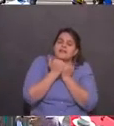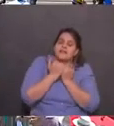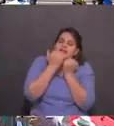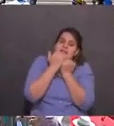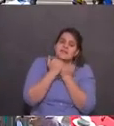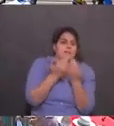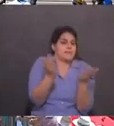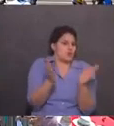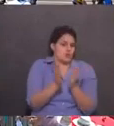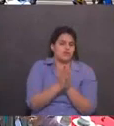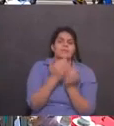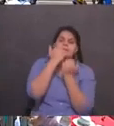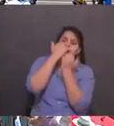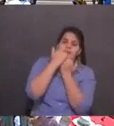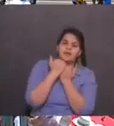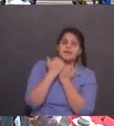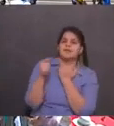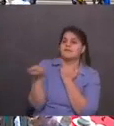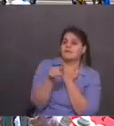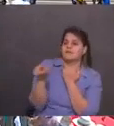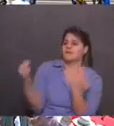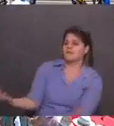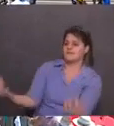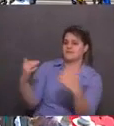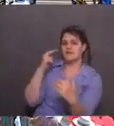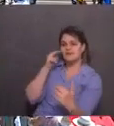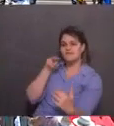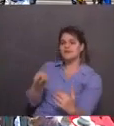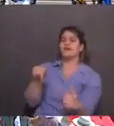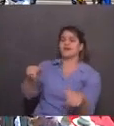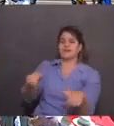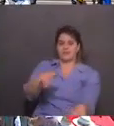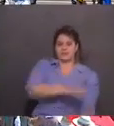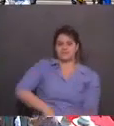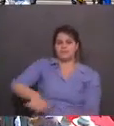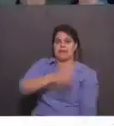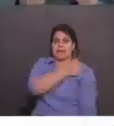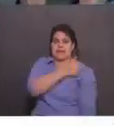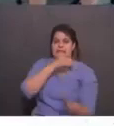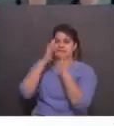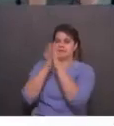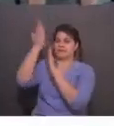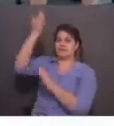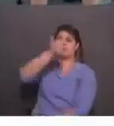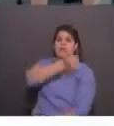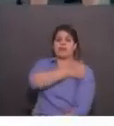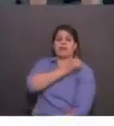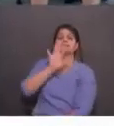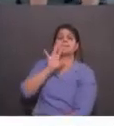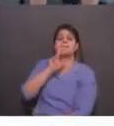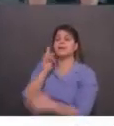nós todos receber-vos aqui, nesta casa de Deus, na casa da Mãe do